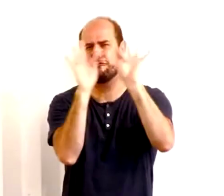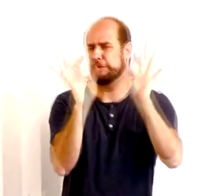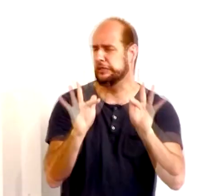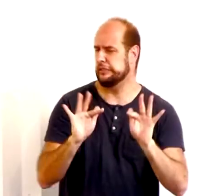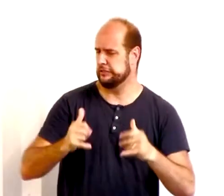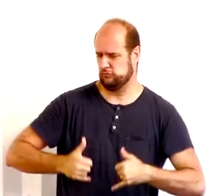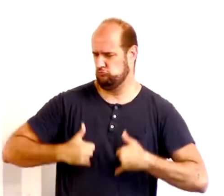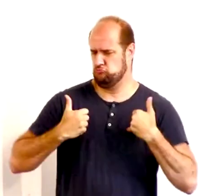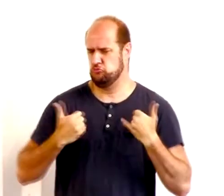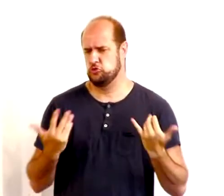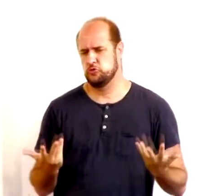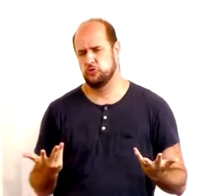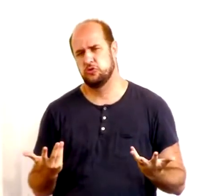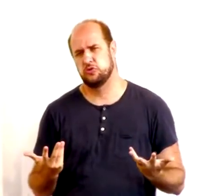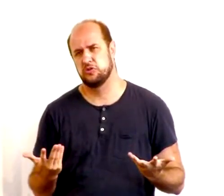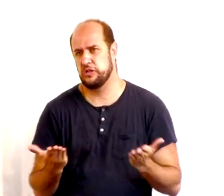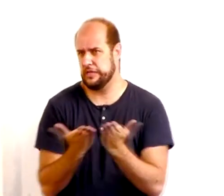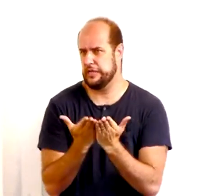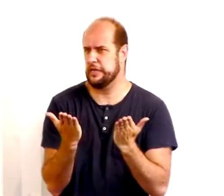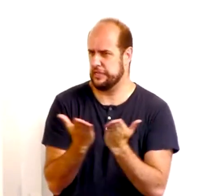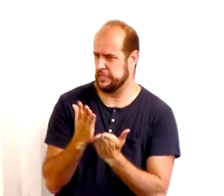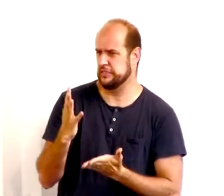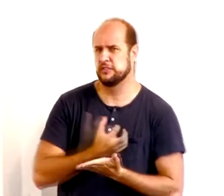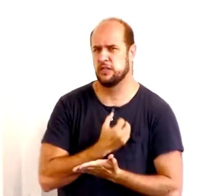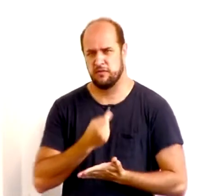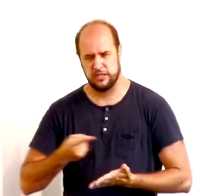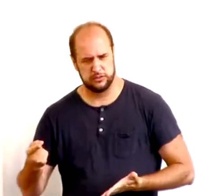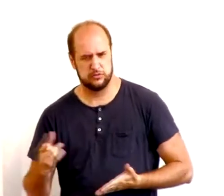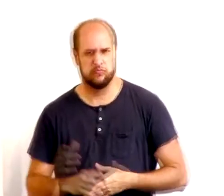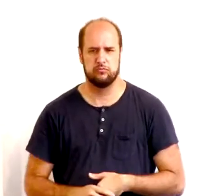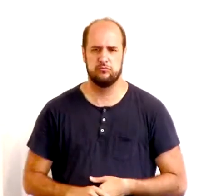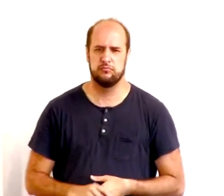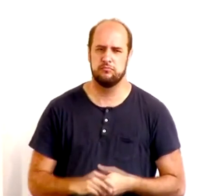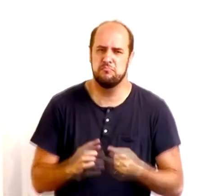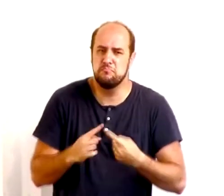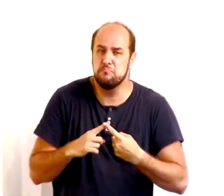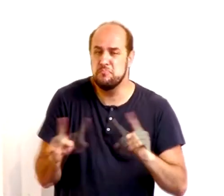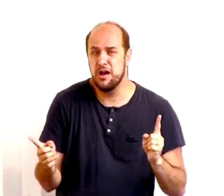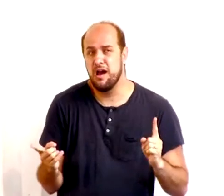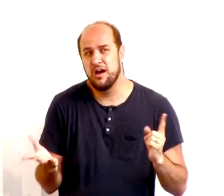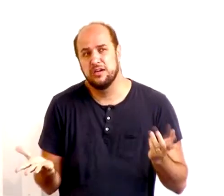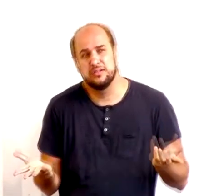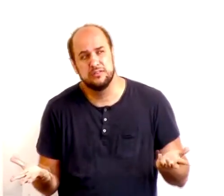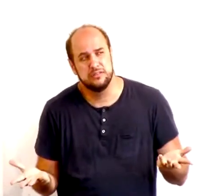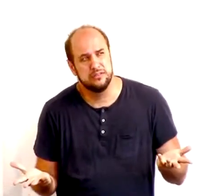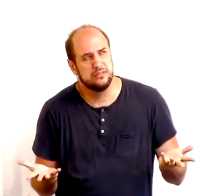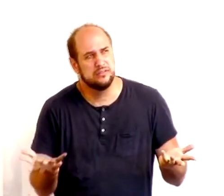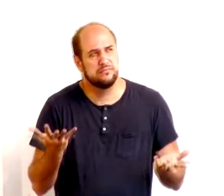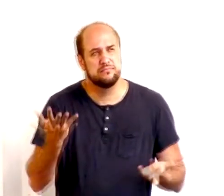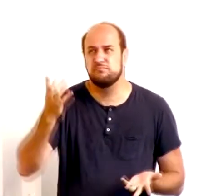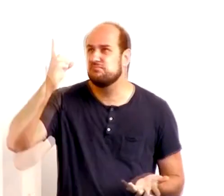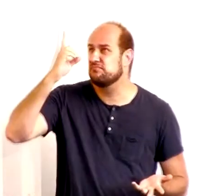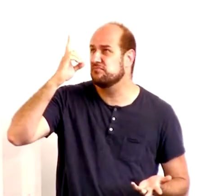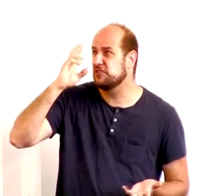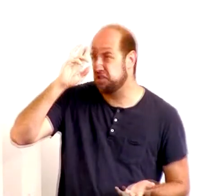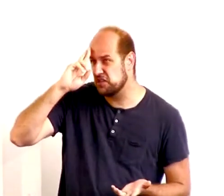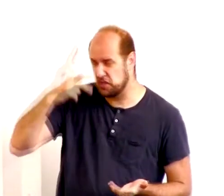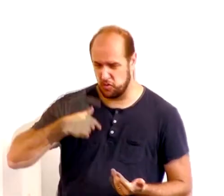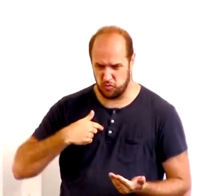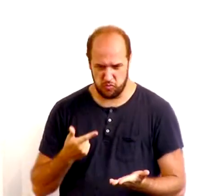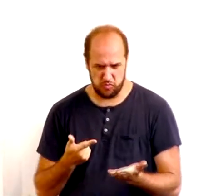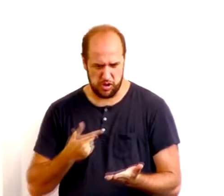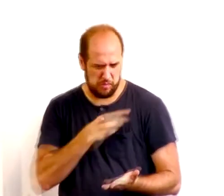orgulhosa de ser crente, de ser salvo, mas por algum motivo o Senhor tem me deixado fora da